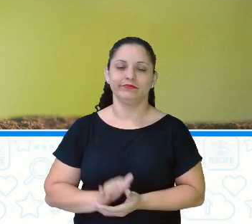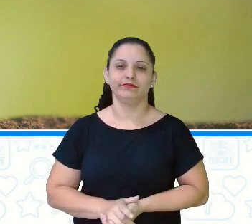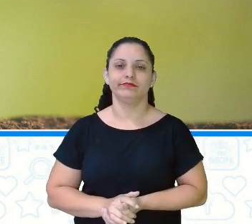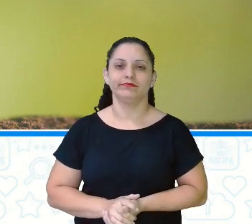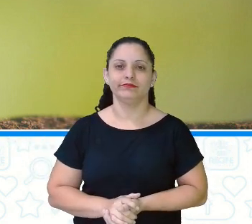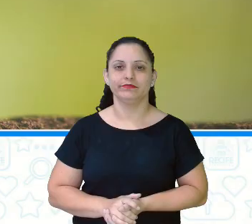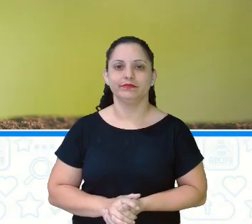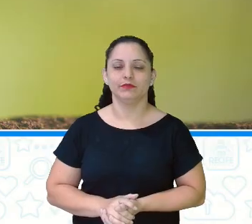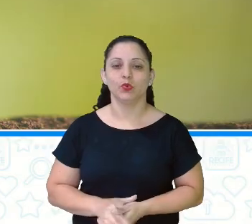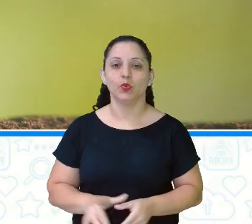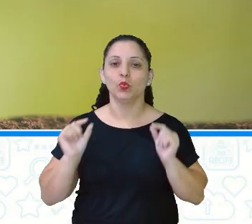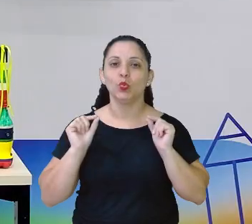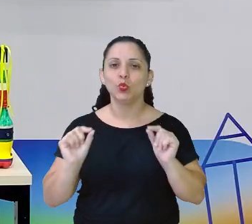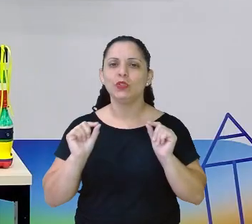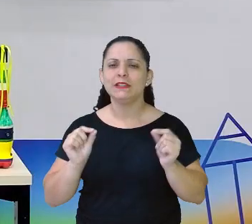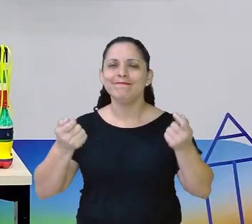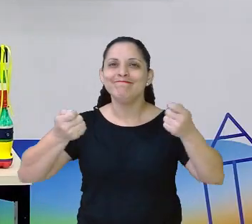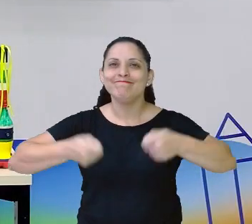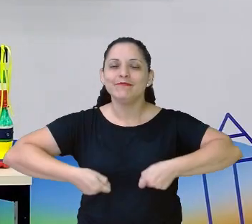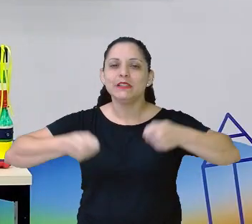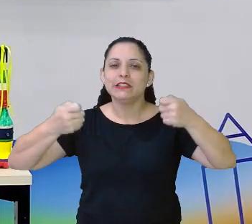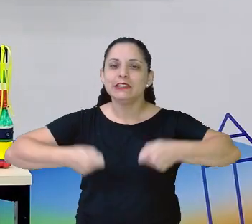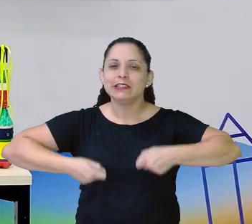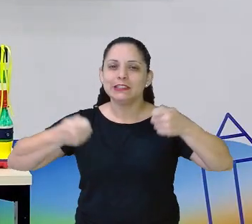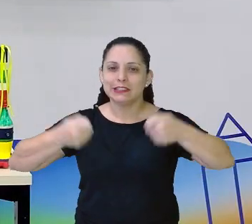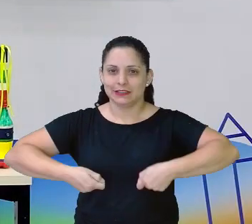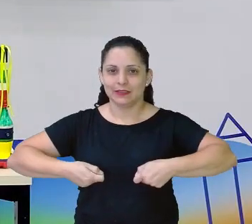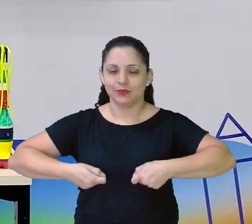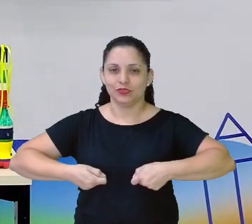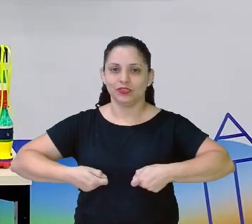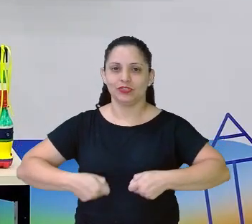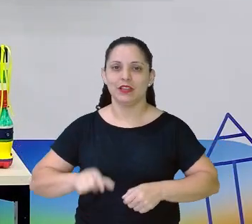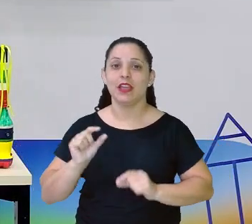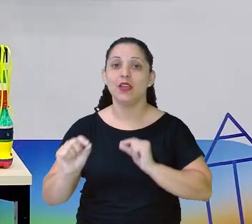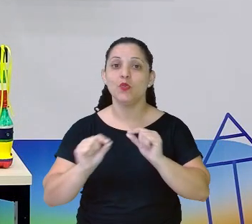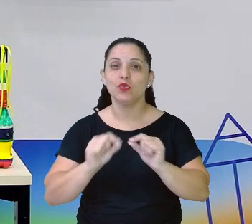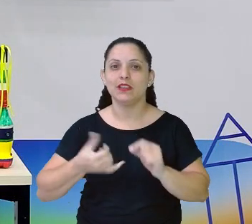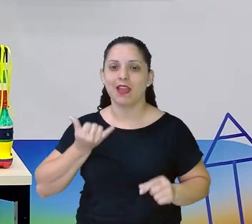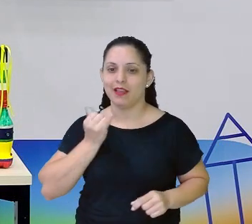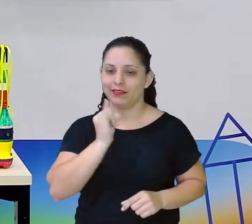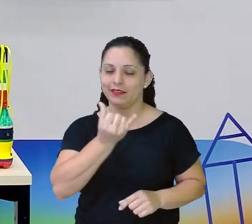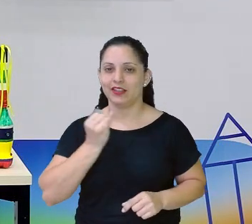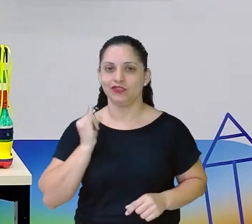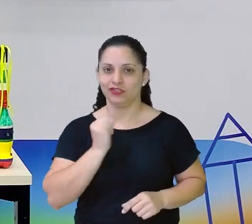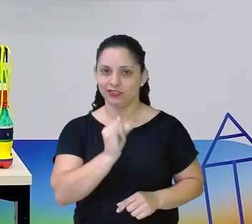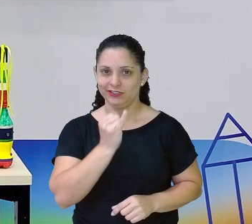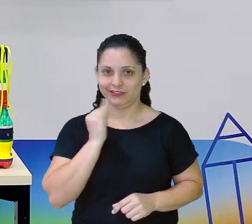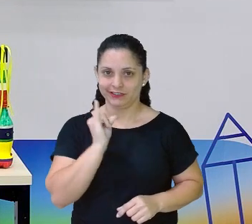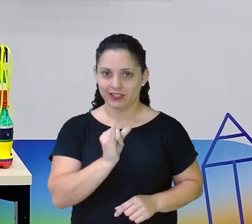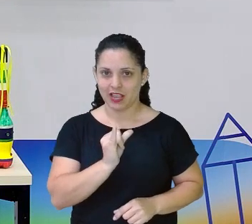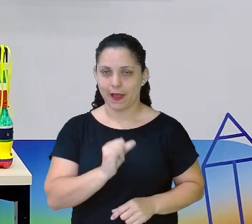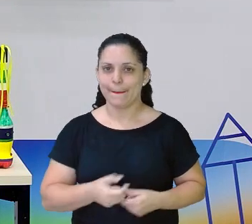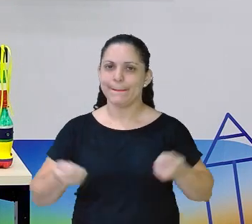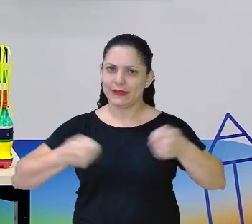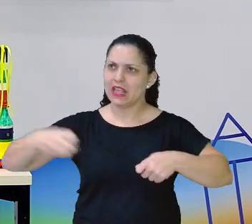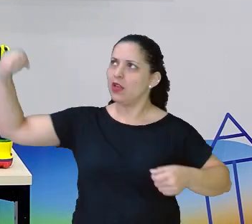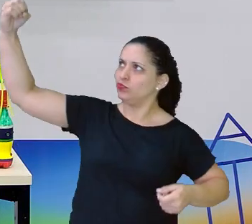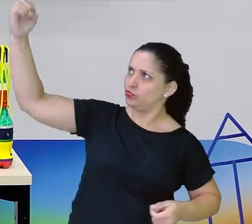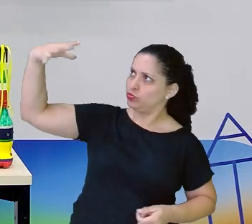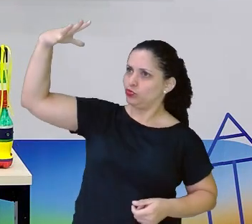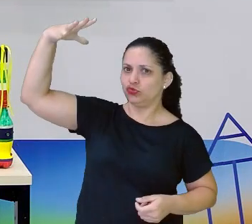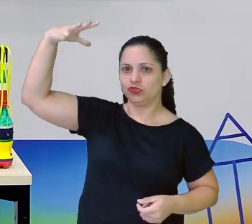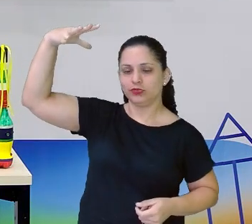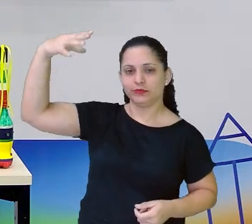Uma necessidade que nós temos, que é a energia elétrica. Então, nós precisamos de energia elétrica